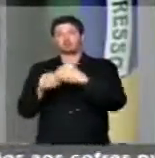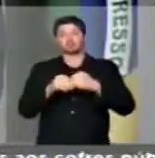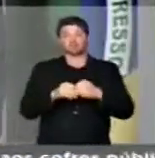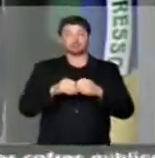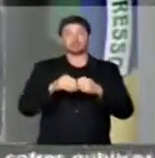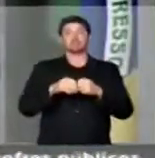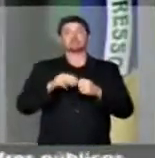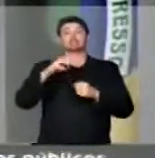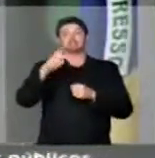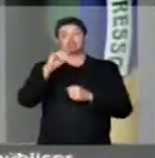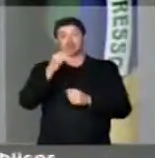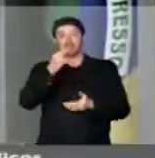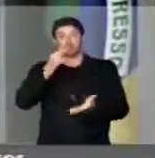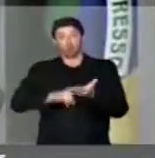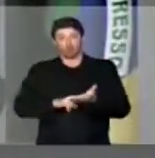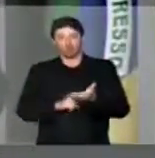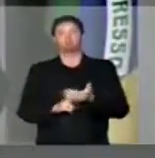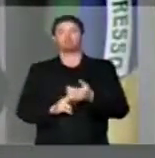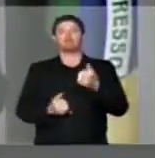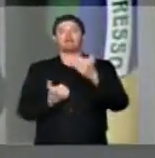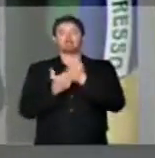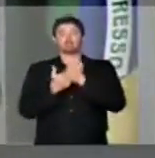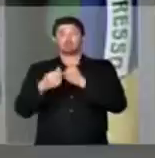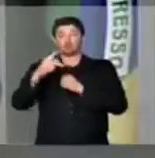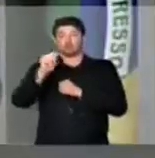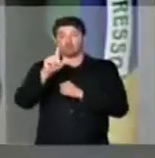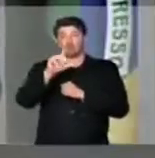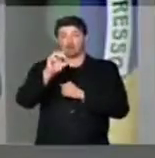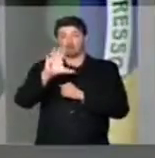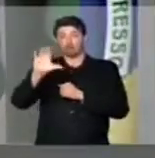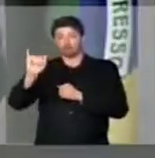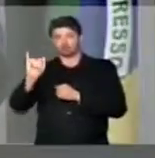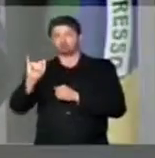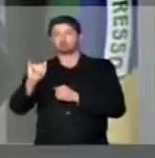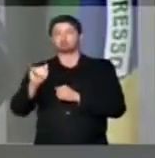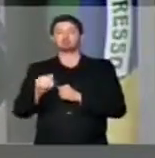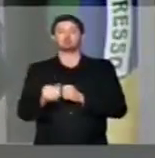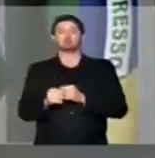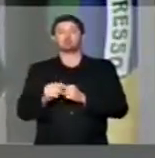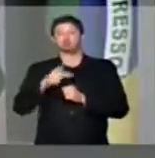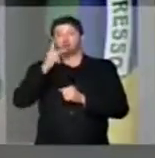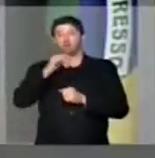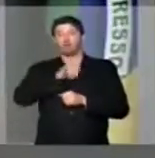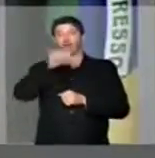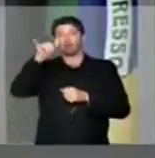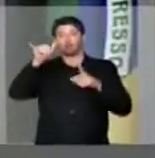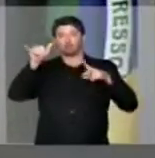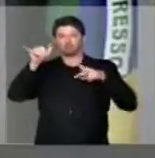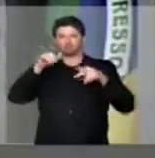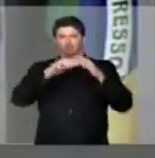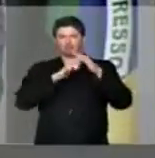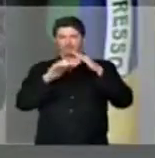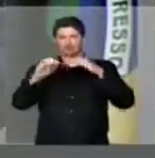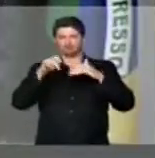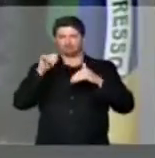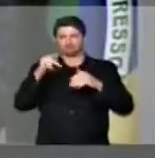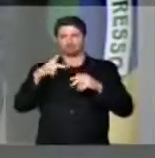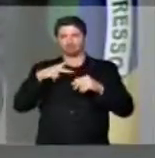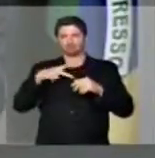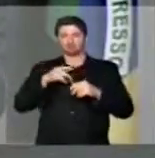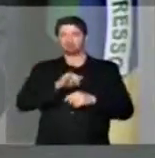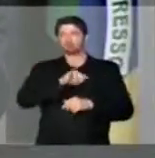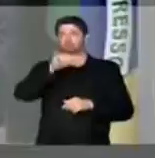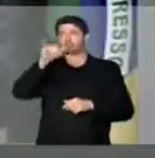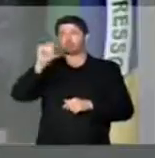dos Correios, um dos assessores de Palocci contou ter ido num avião particular buscar uma